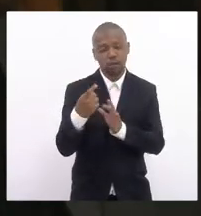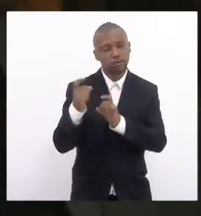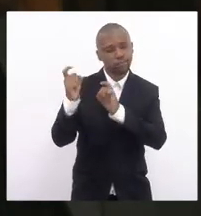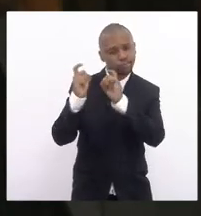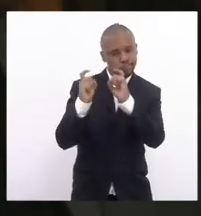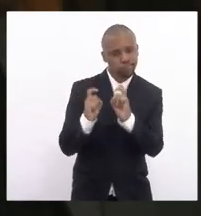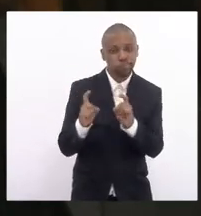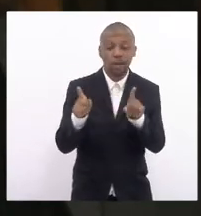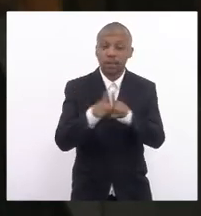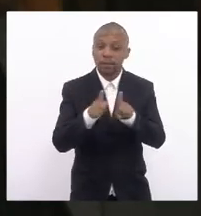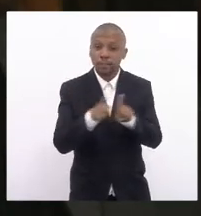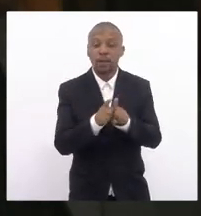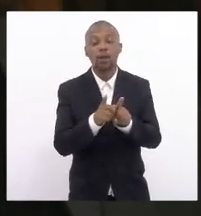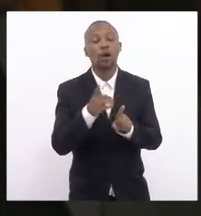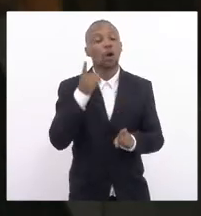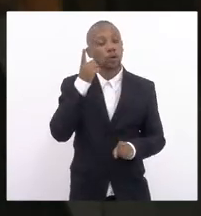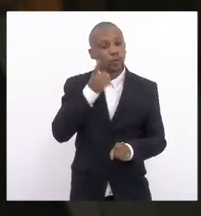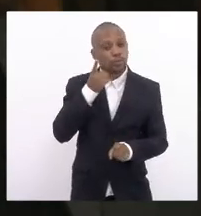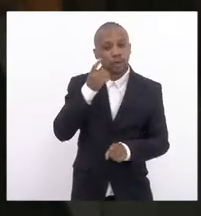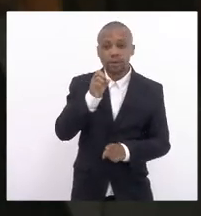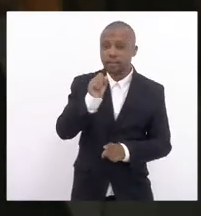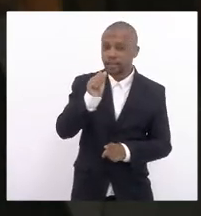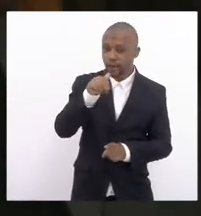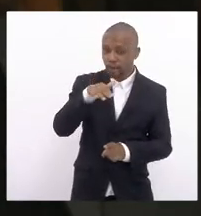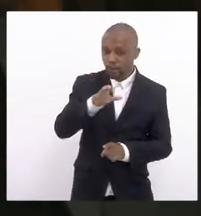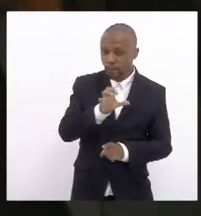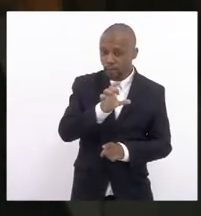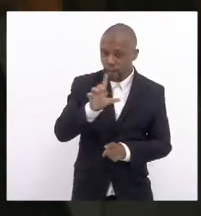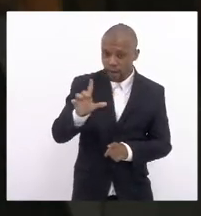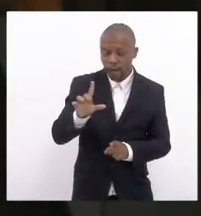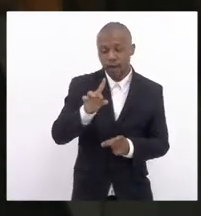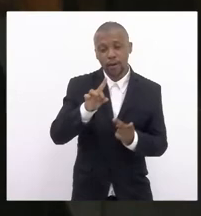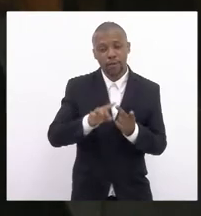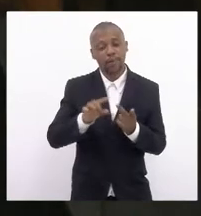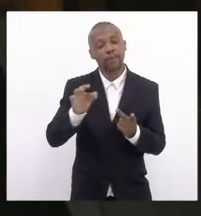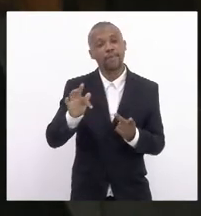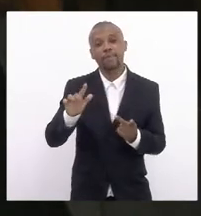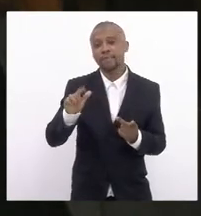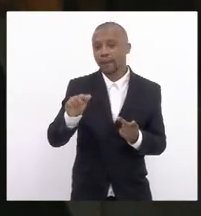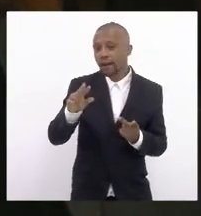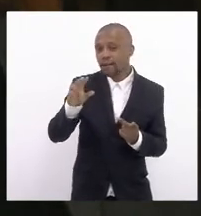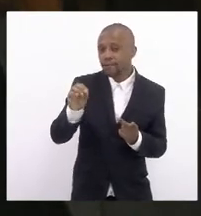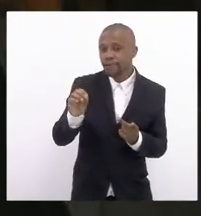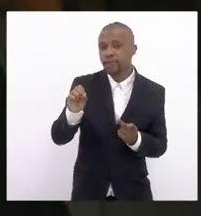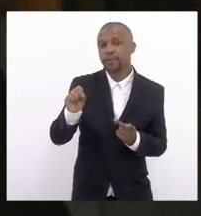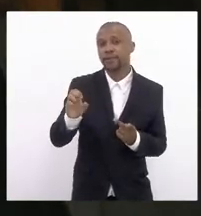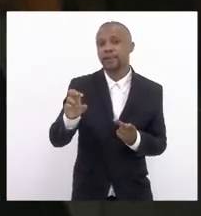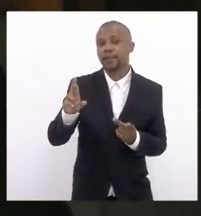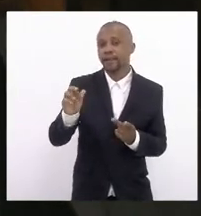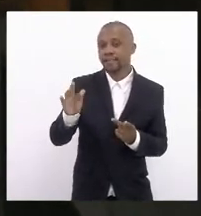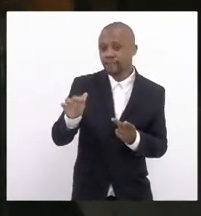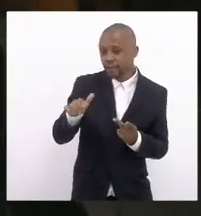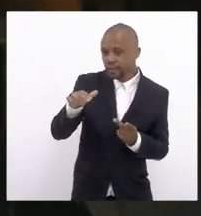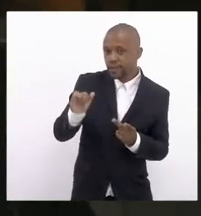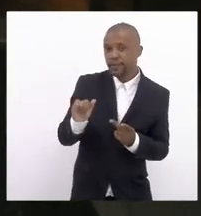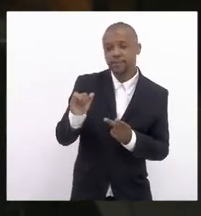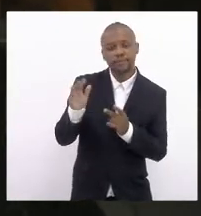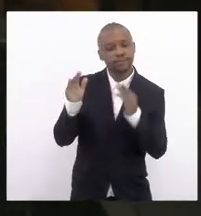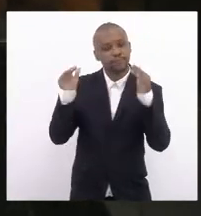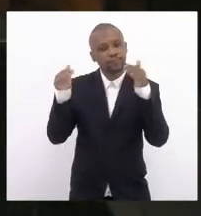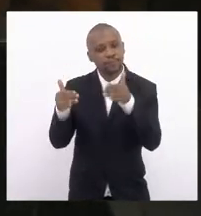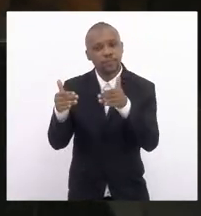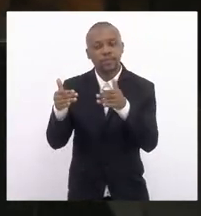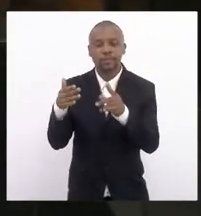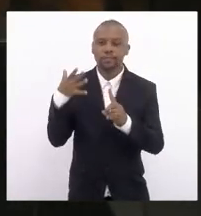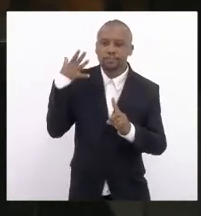deputados Samuel Malafaia e Flávio Serafim, especificamente, que me